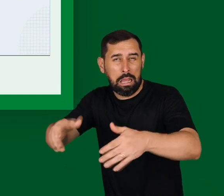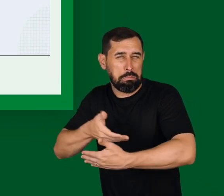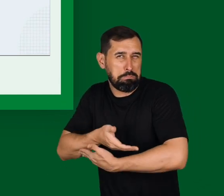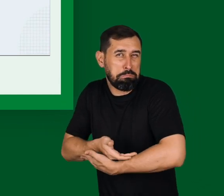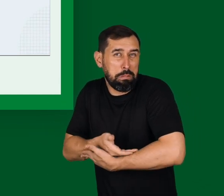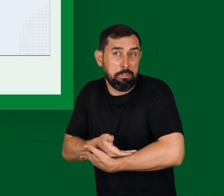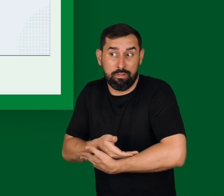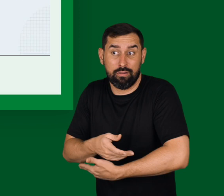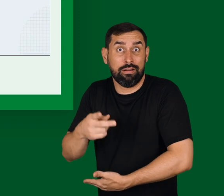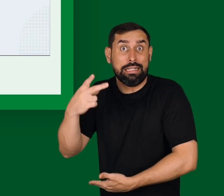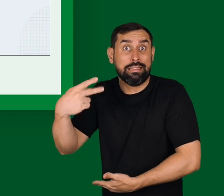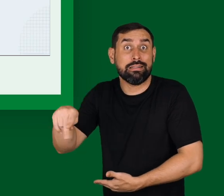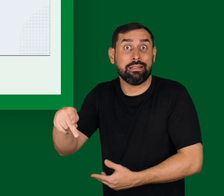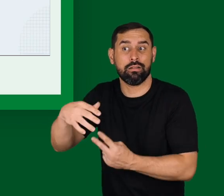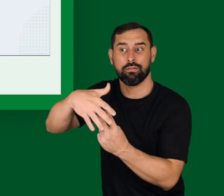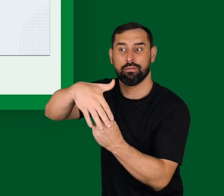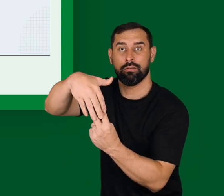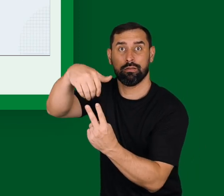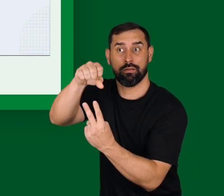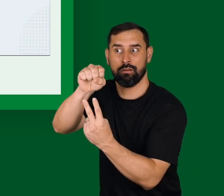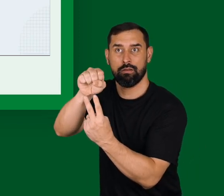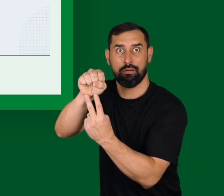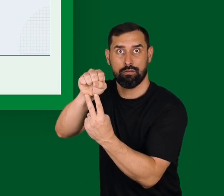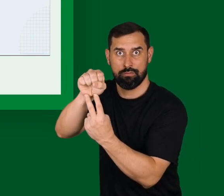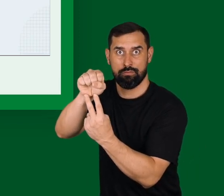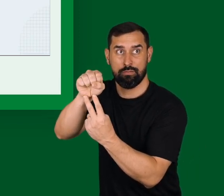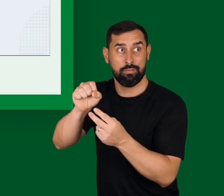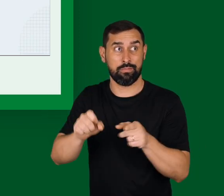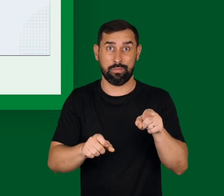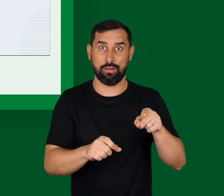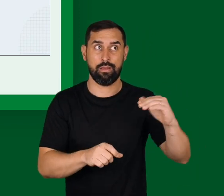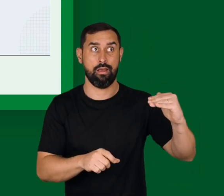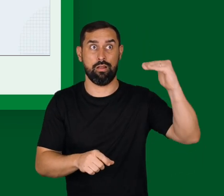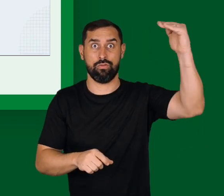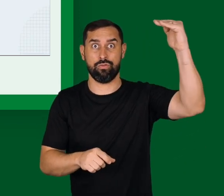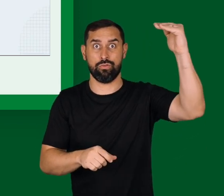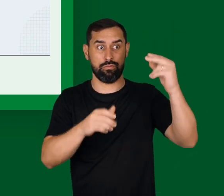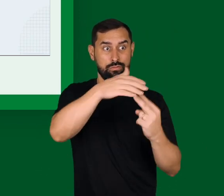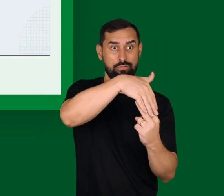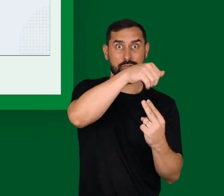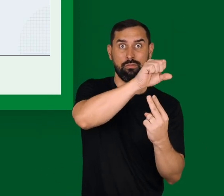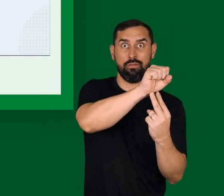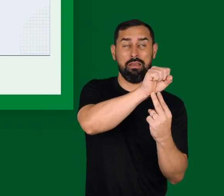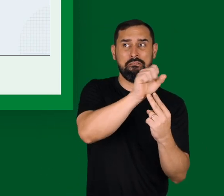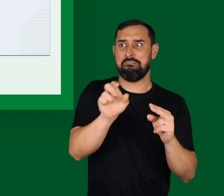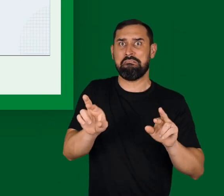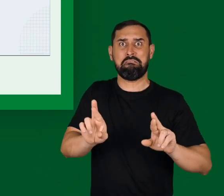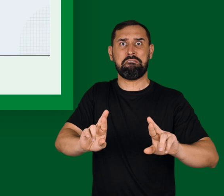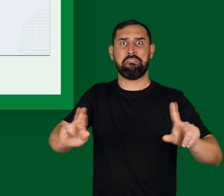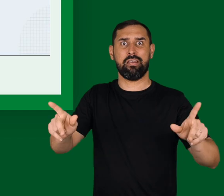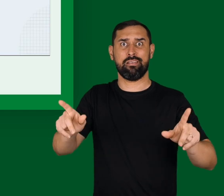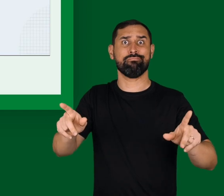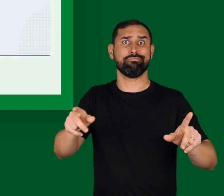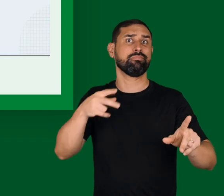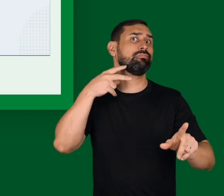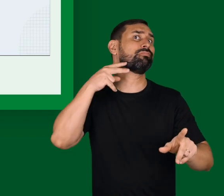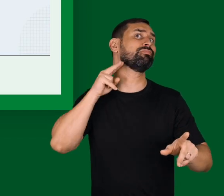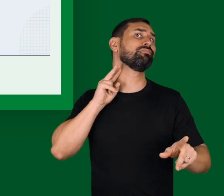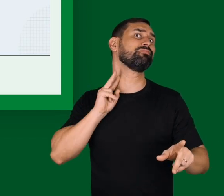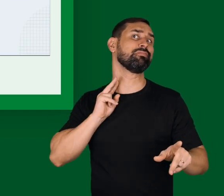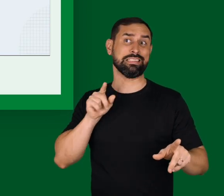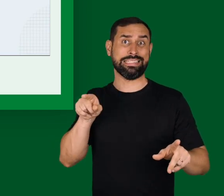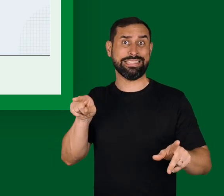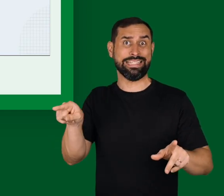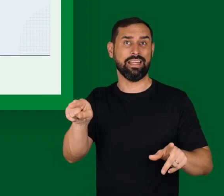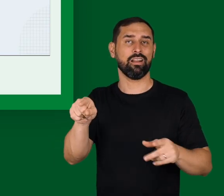anatômica pediátrica. A criança, diferente do adulto, ela tem uma laringe mais alta, ela é mais anteriorizada. Então,